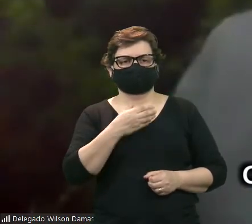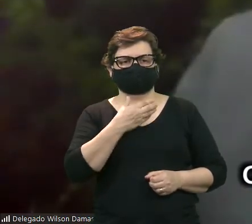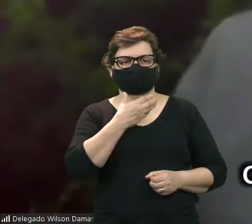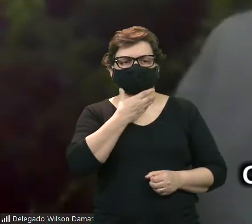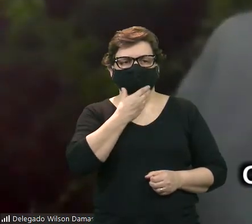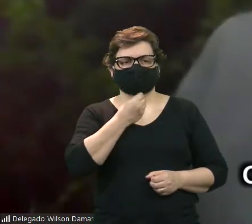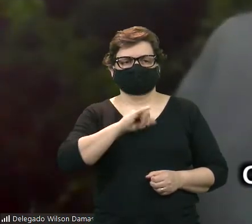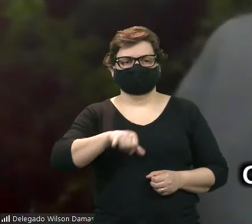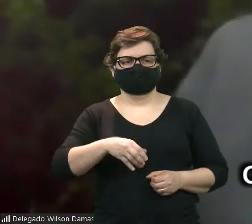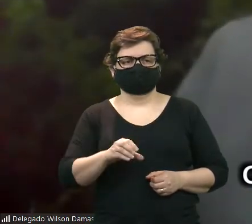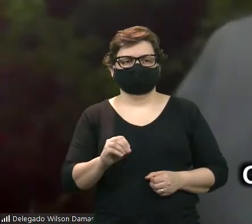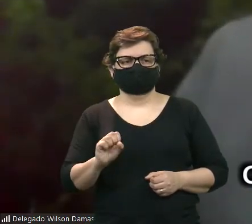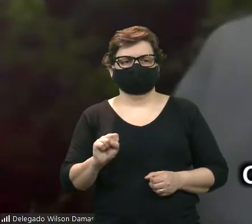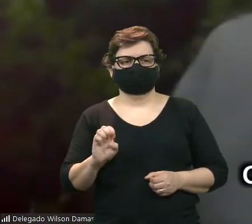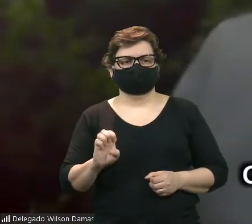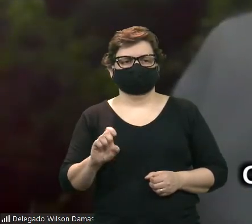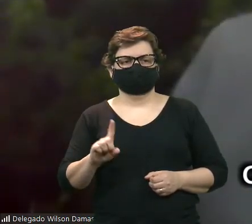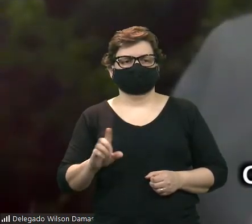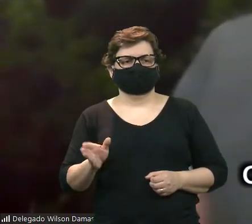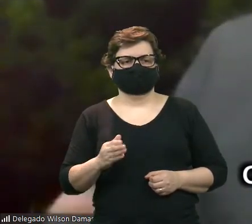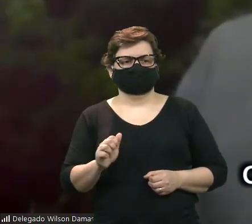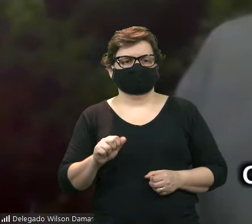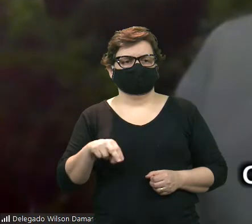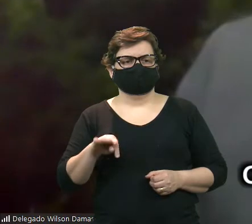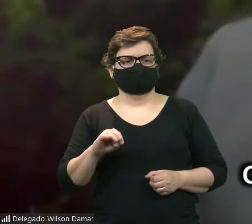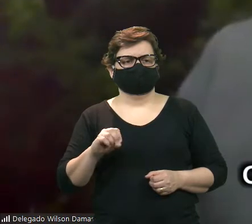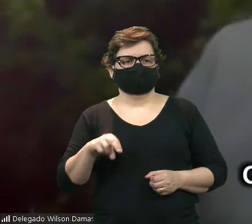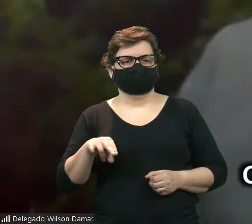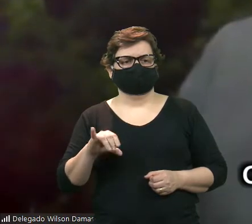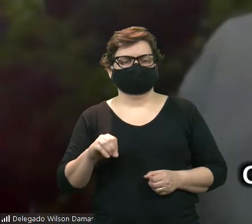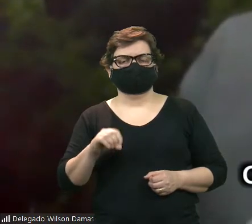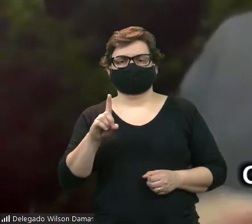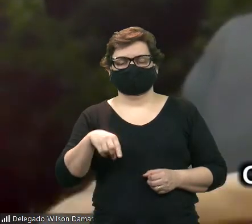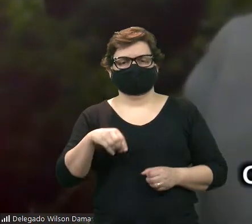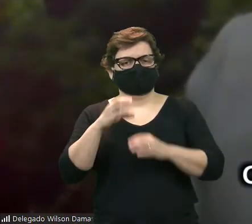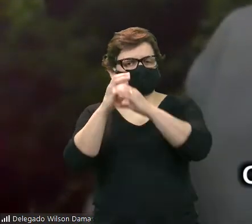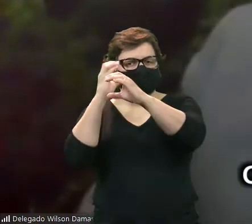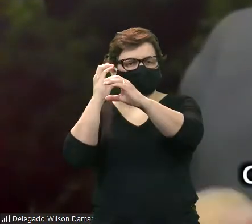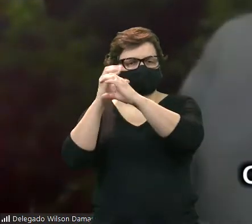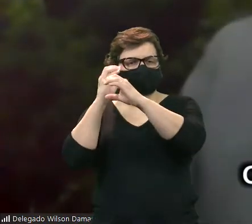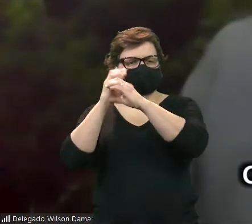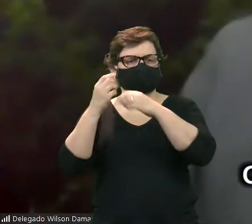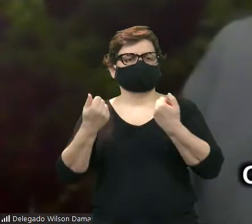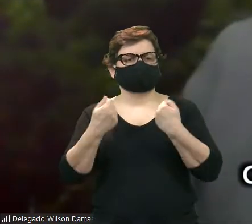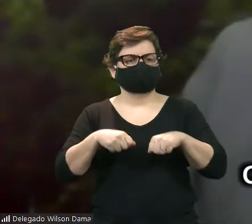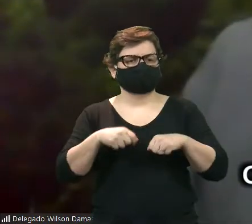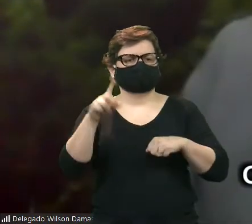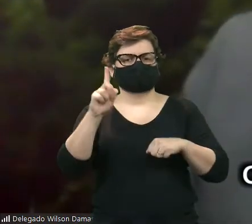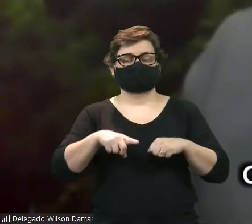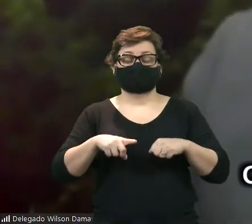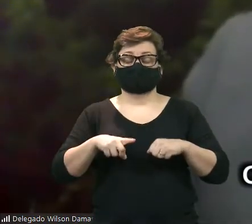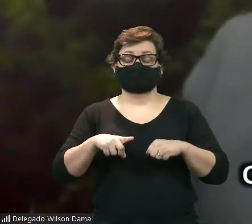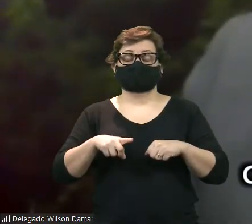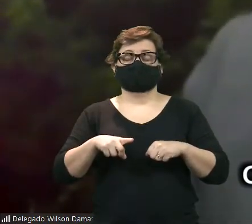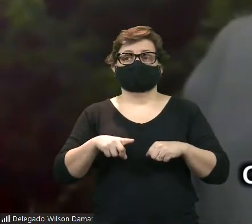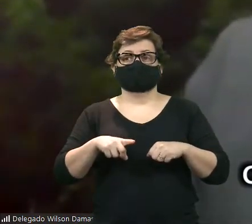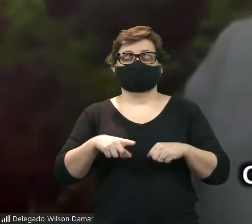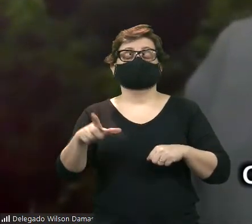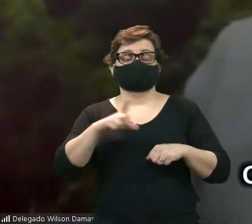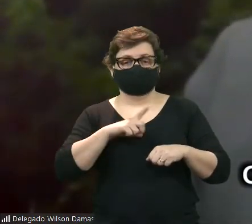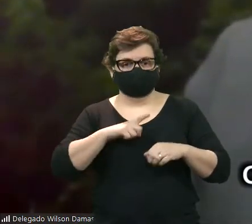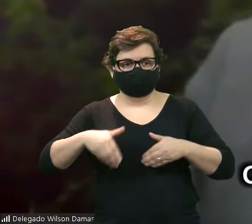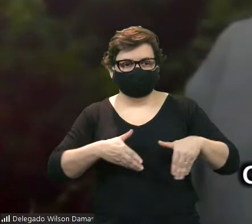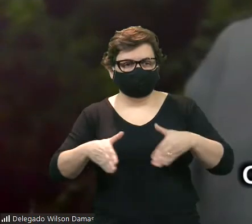o José Antônio de Almeida, que é um engenheiro capacitado, tem uma trajetória e uma